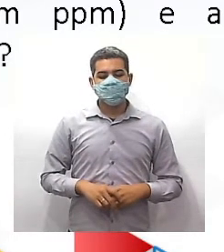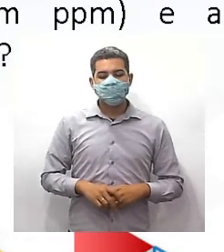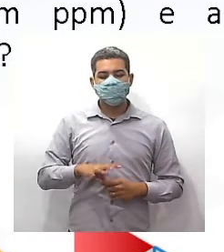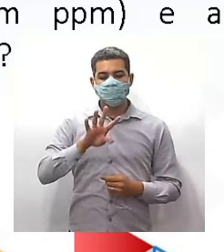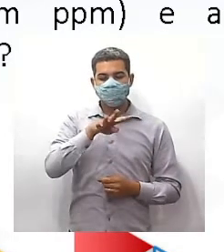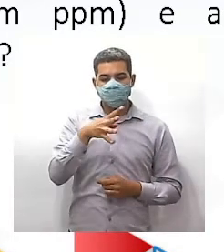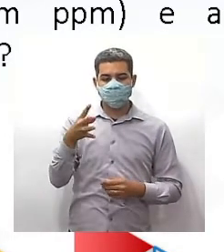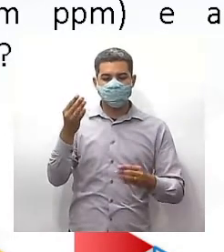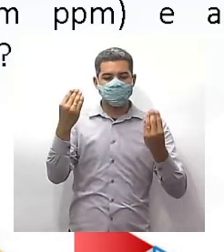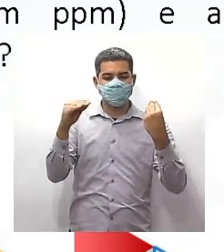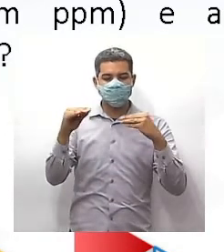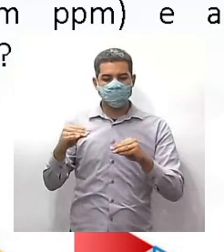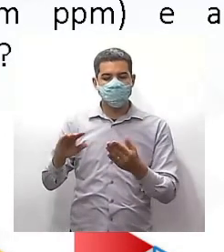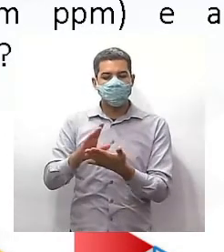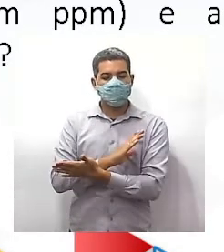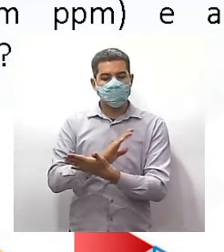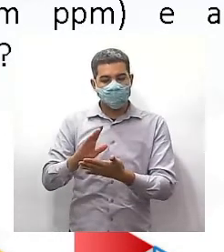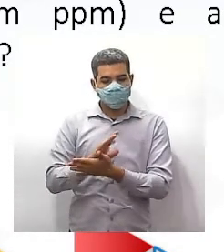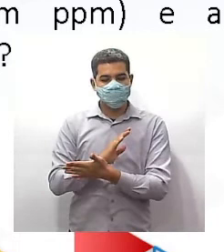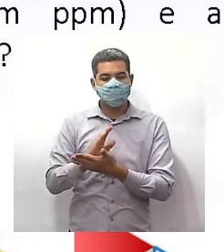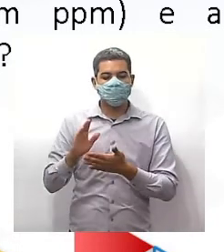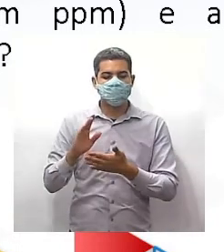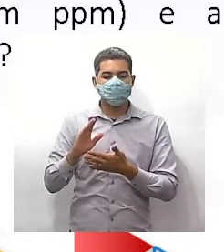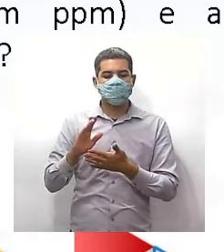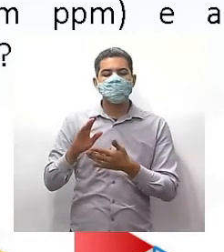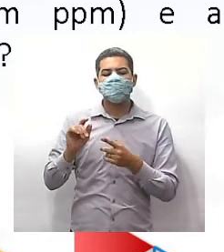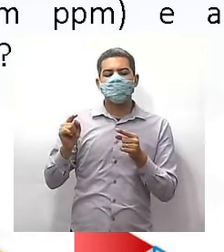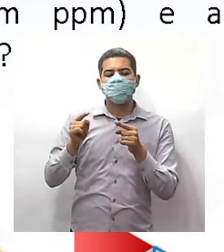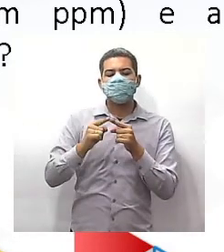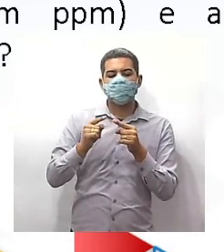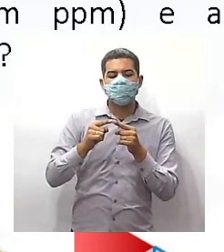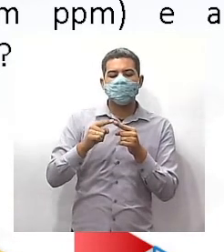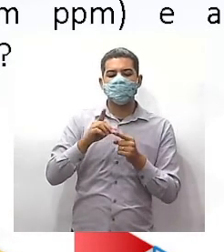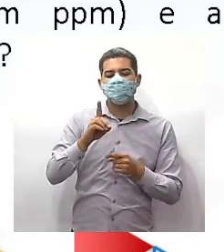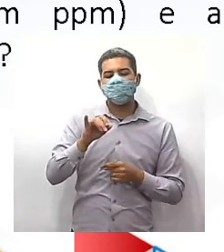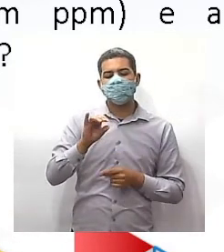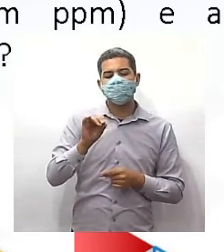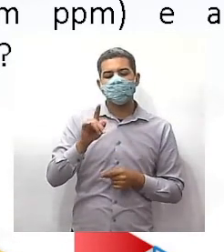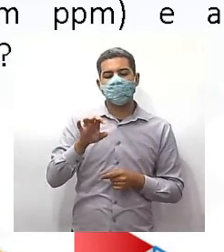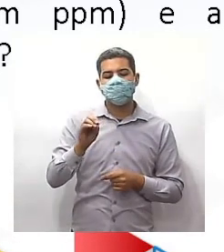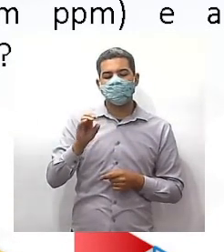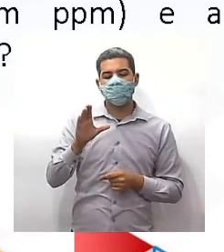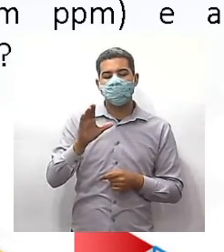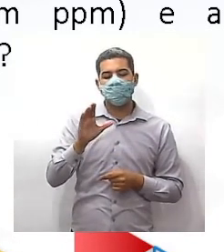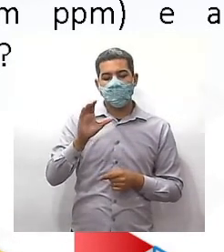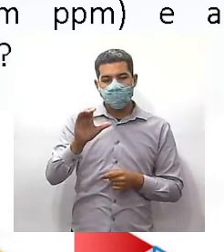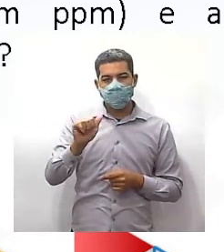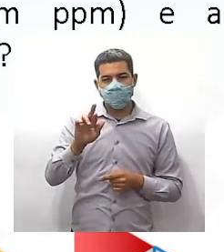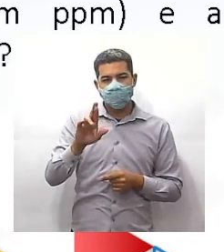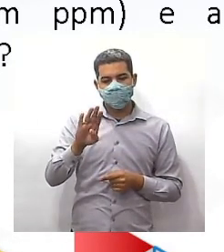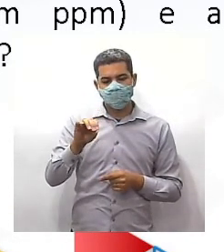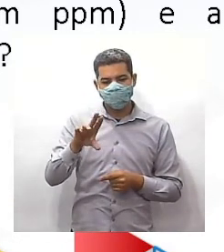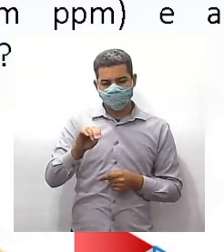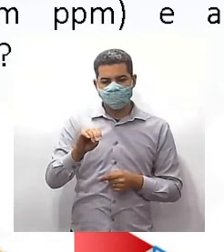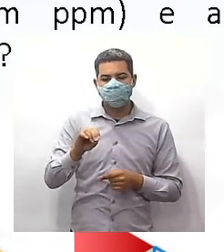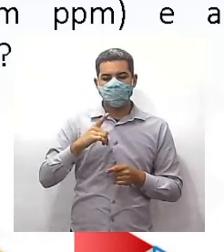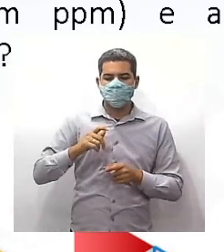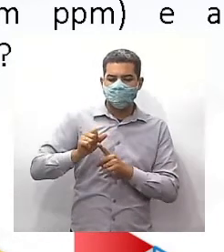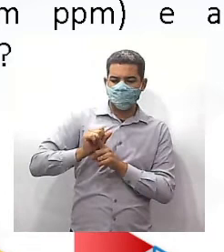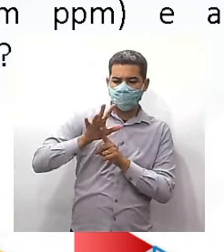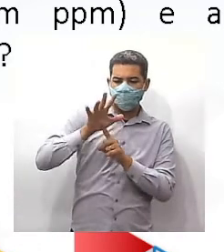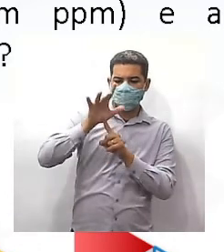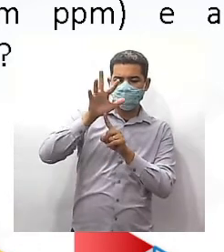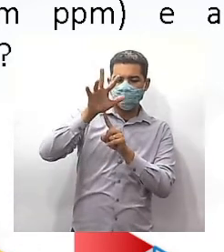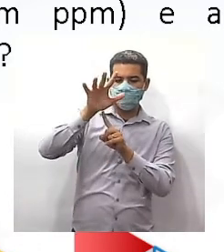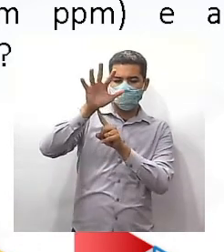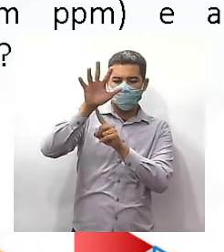mostra alguns dos dados aleatórios da emissão de dióxido de carbono de uma fábrica, em função do número de toneladas produzidas,